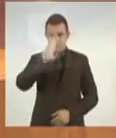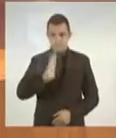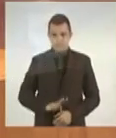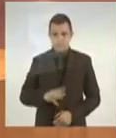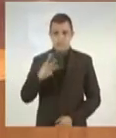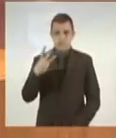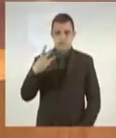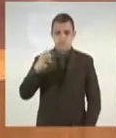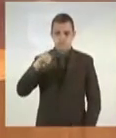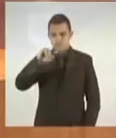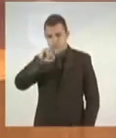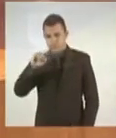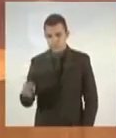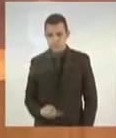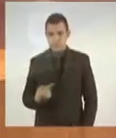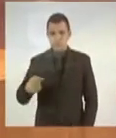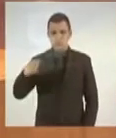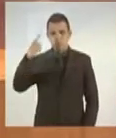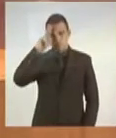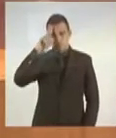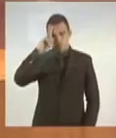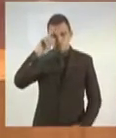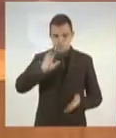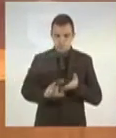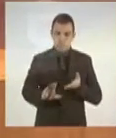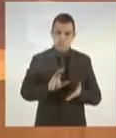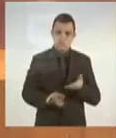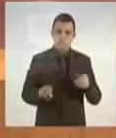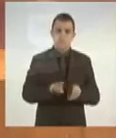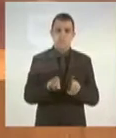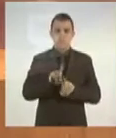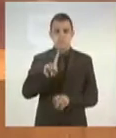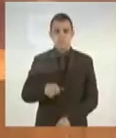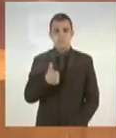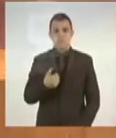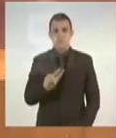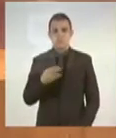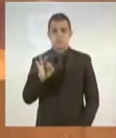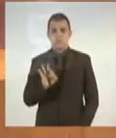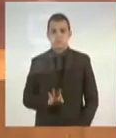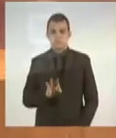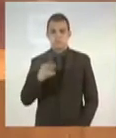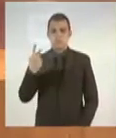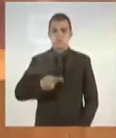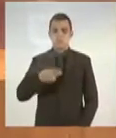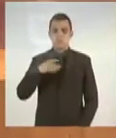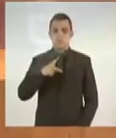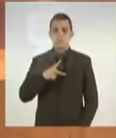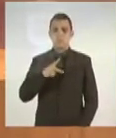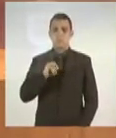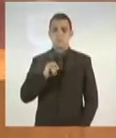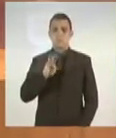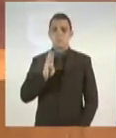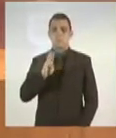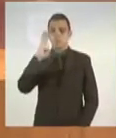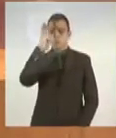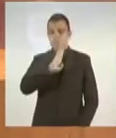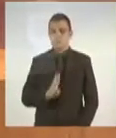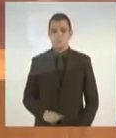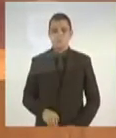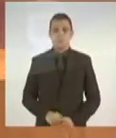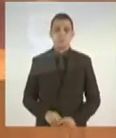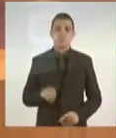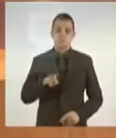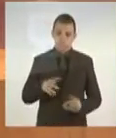por dia, e que representa 13% do PIB nacional. É defender mais e melhores